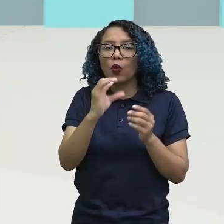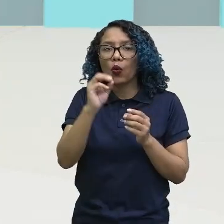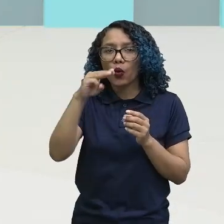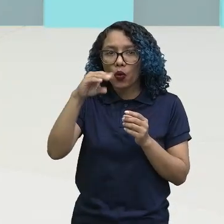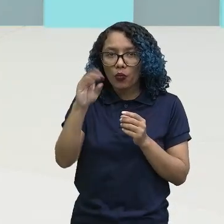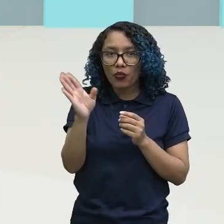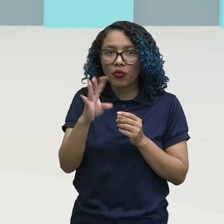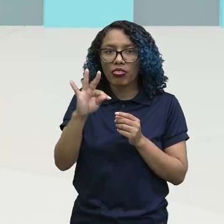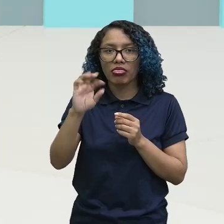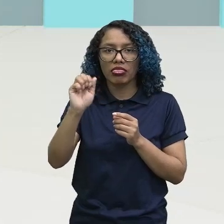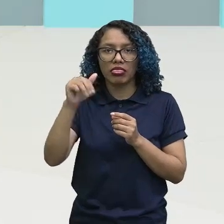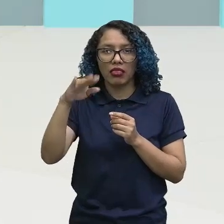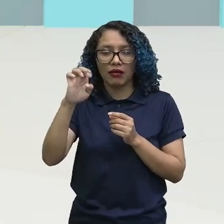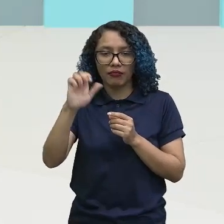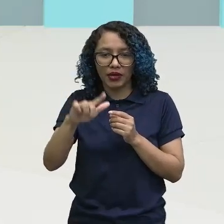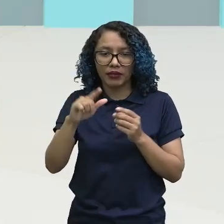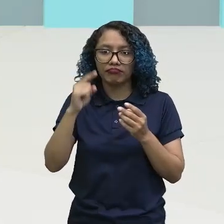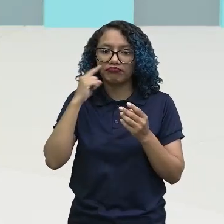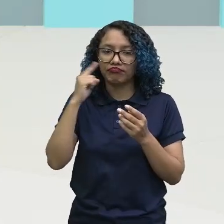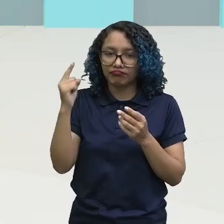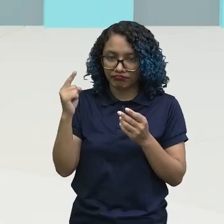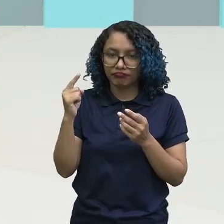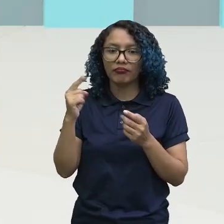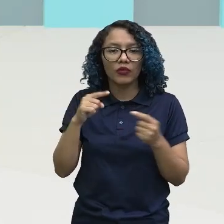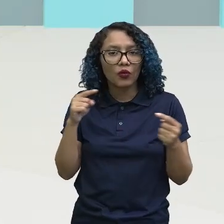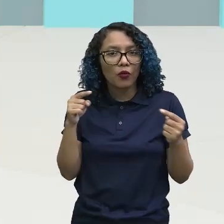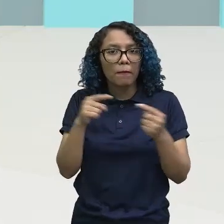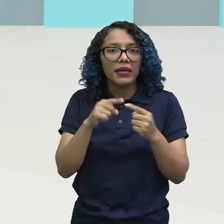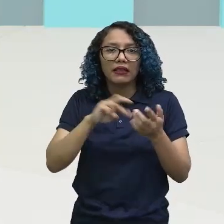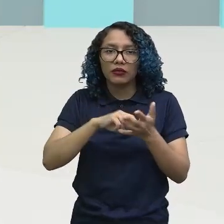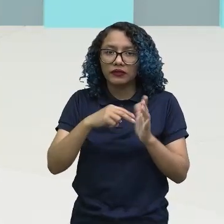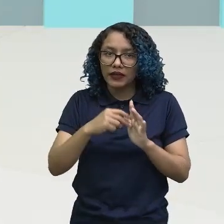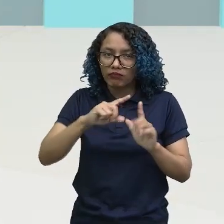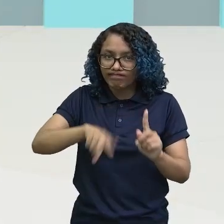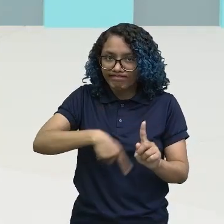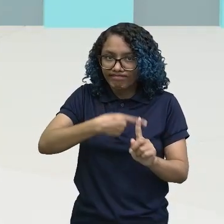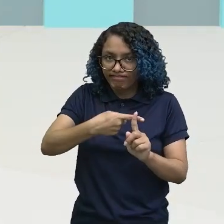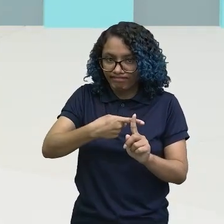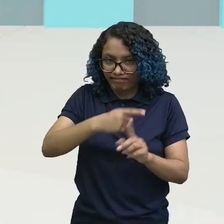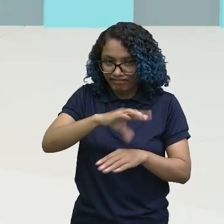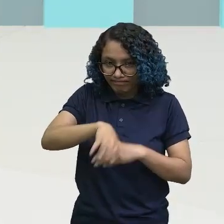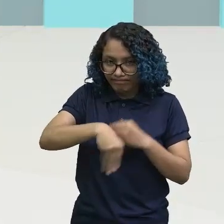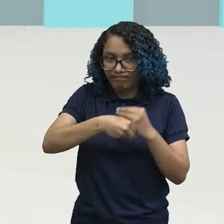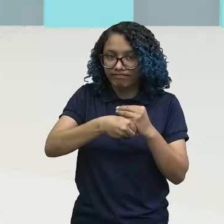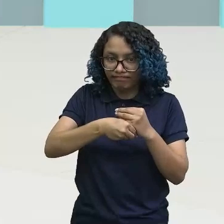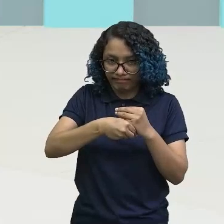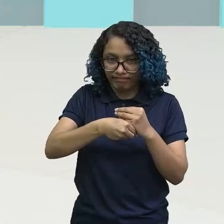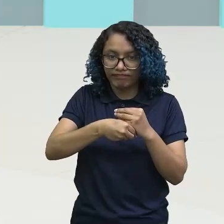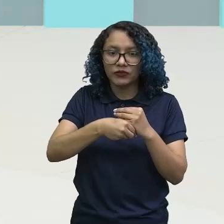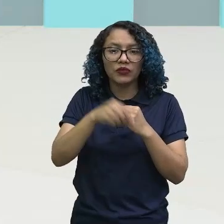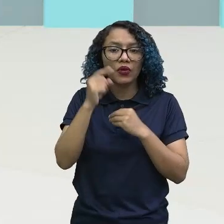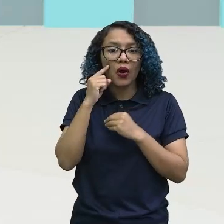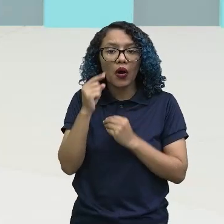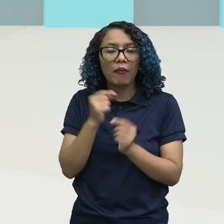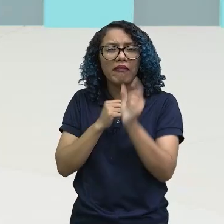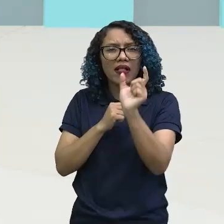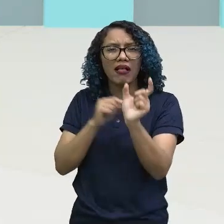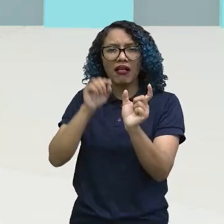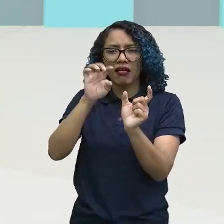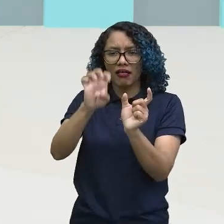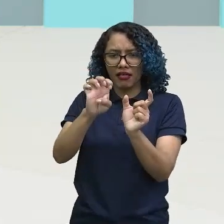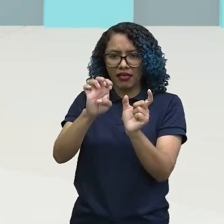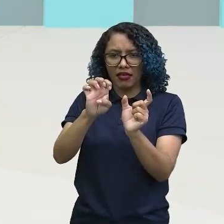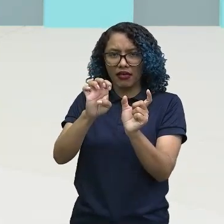elas trazem essa marca, essa ideia de adição. Observe que o e, ele não